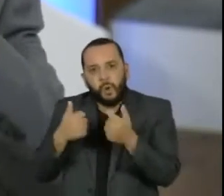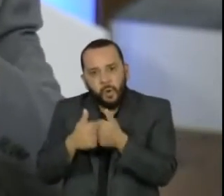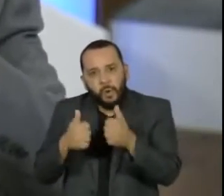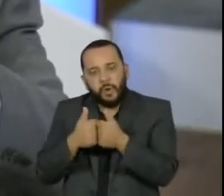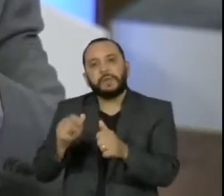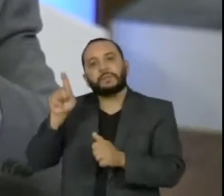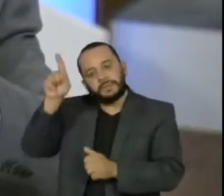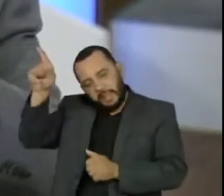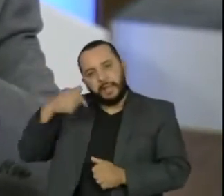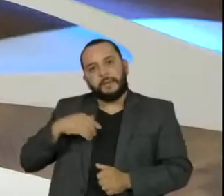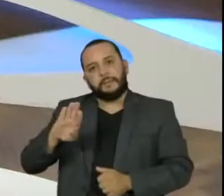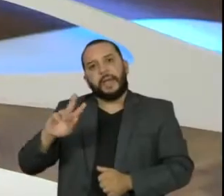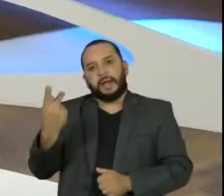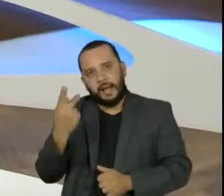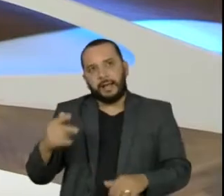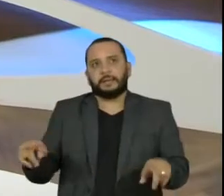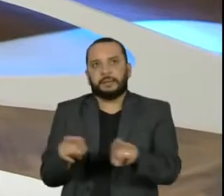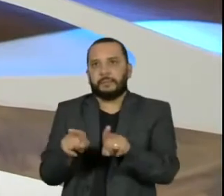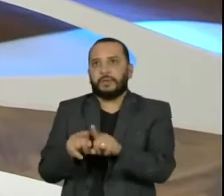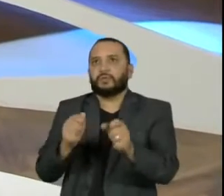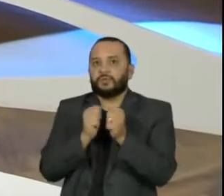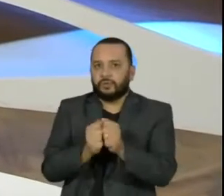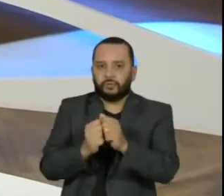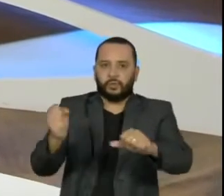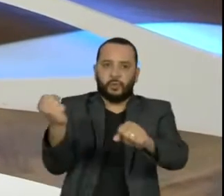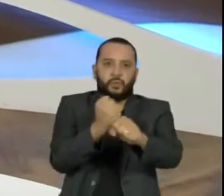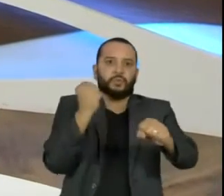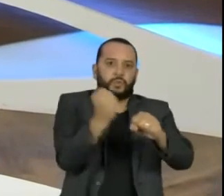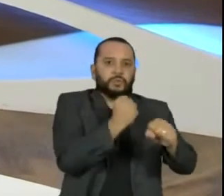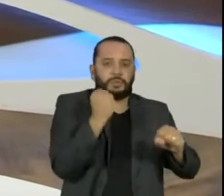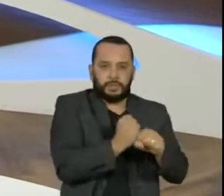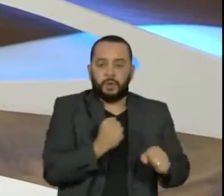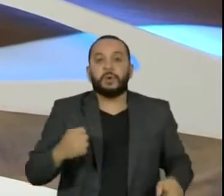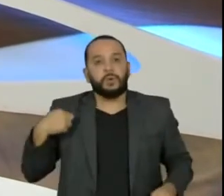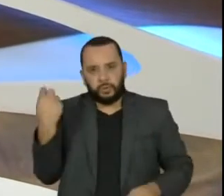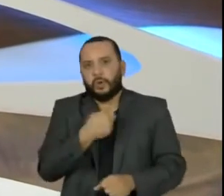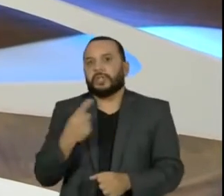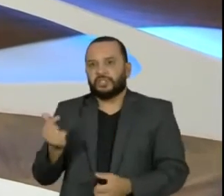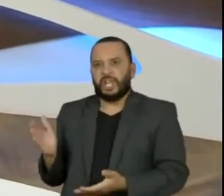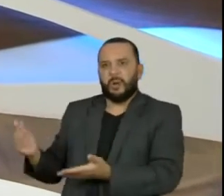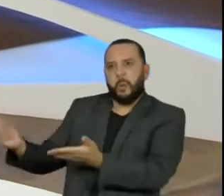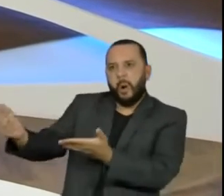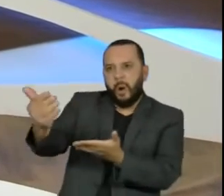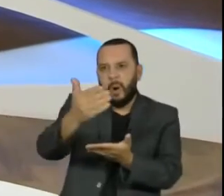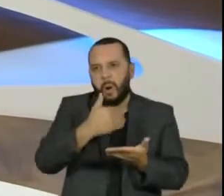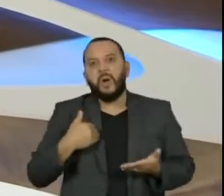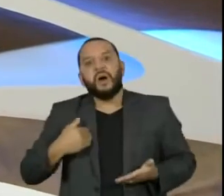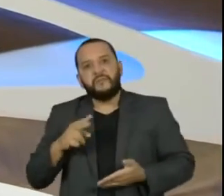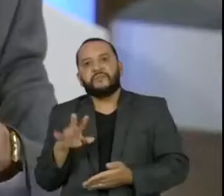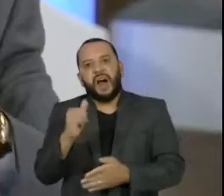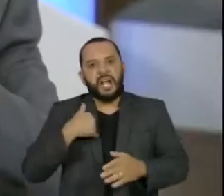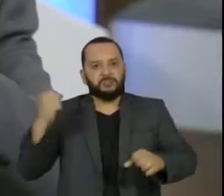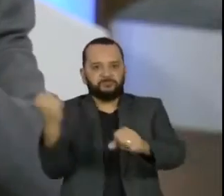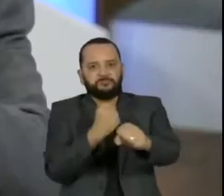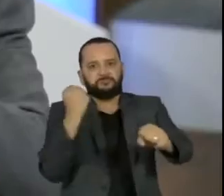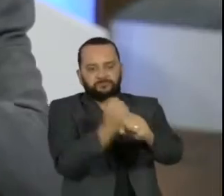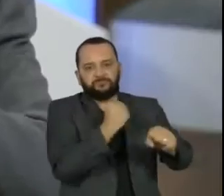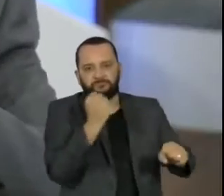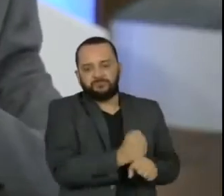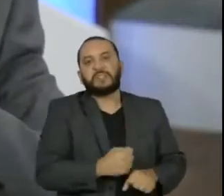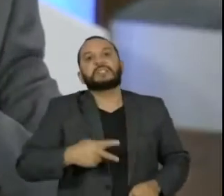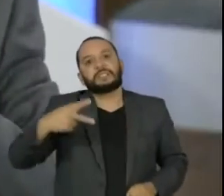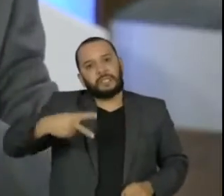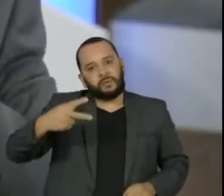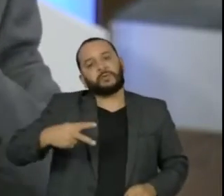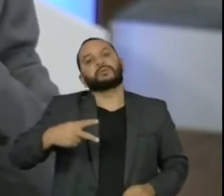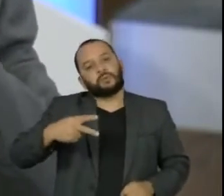junto com as grandes obras, porque agora nós captamos recursos e vamos fazer grandes obras, que vai ser chefiada pelo